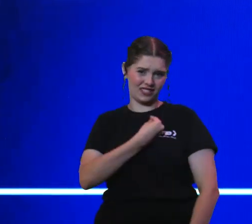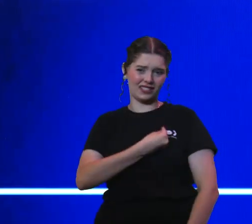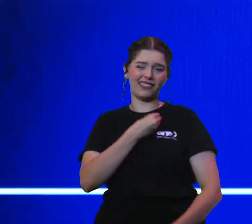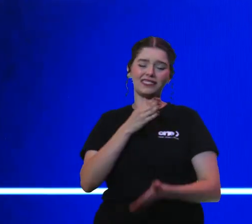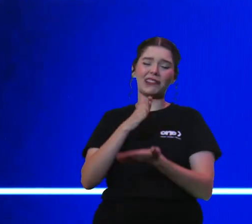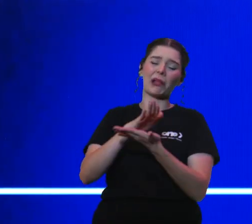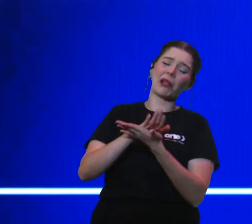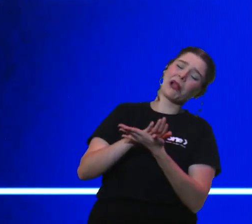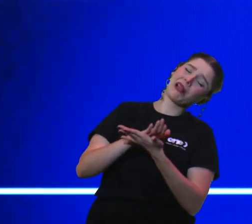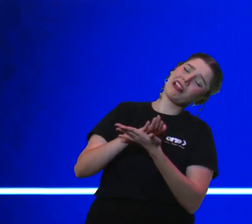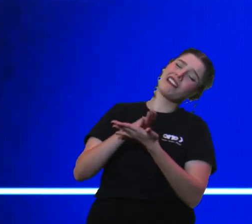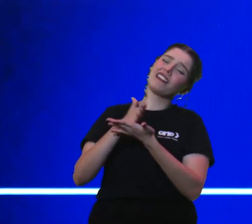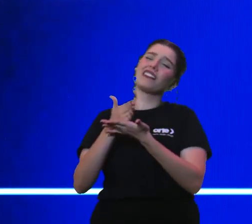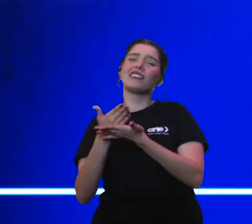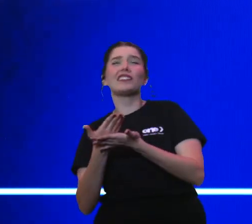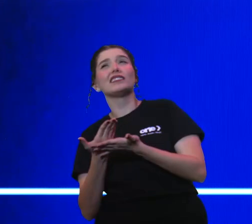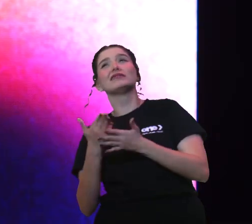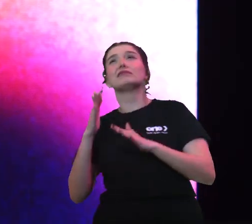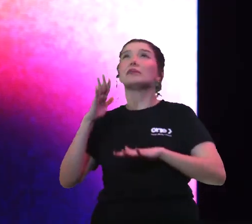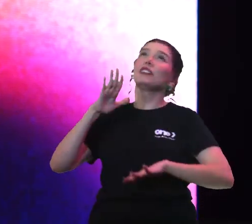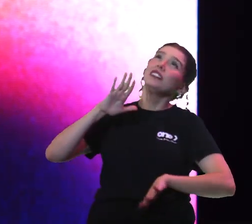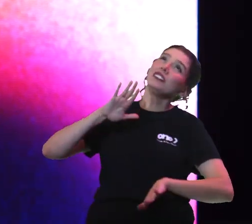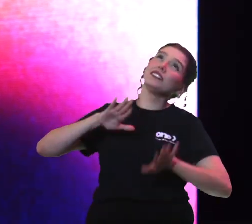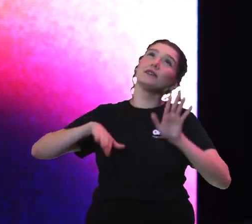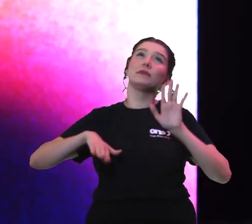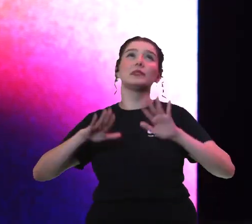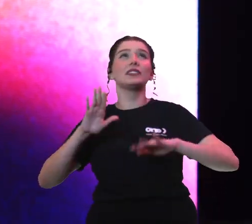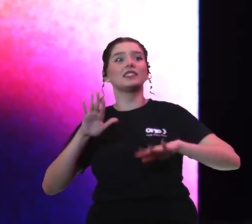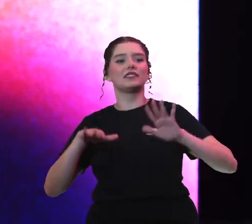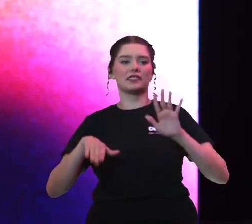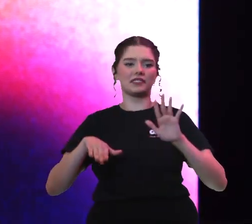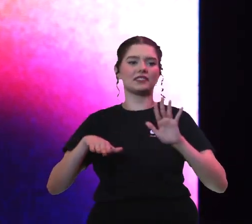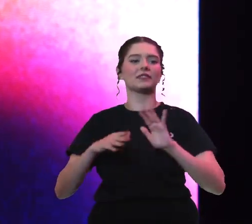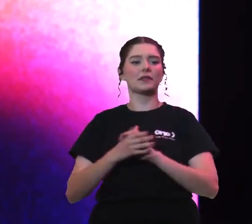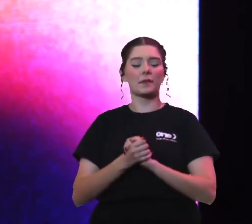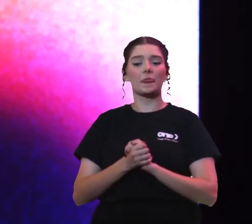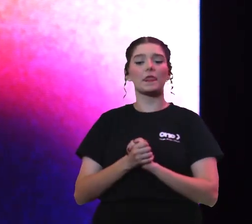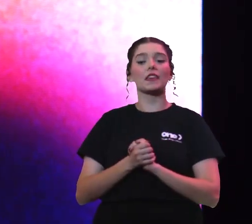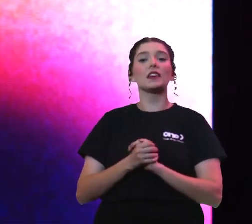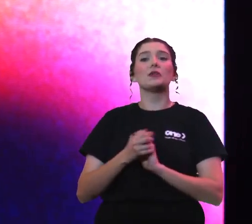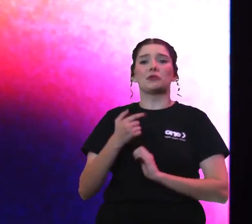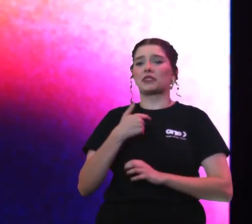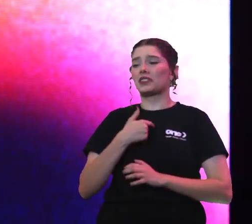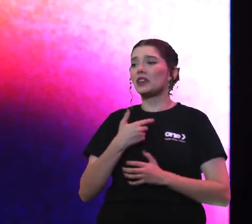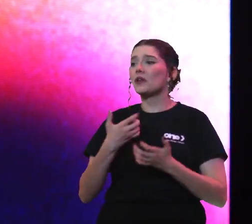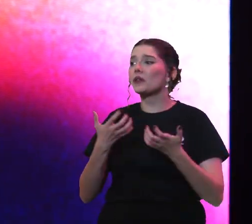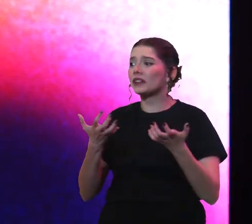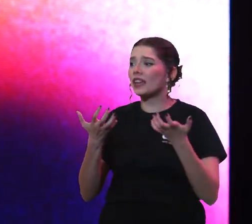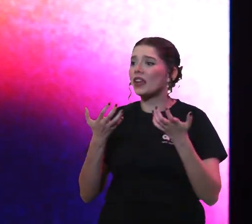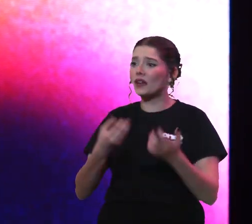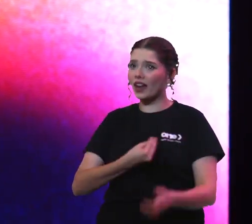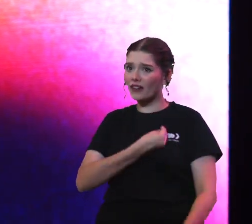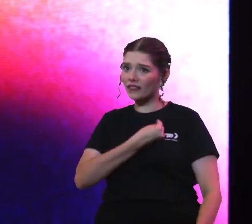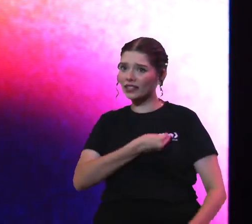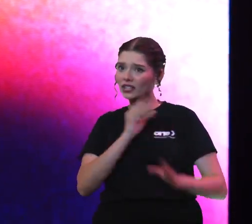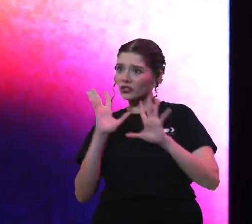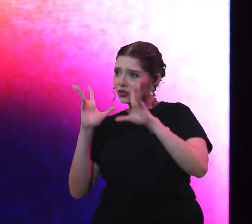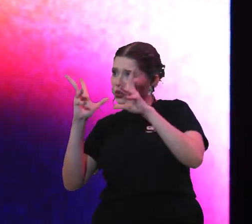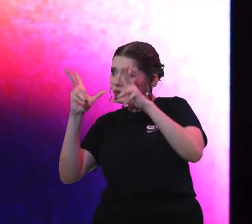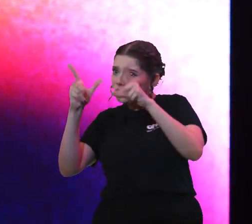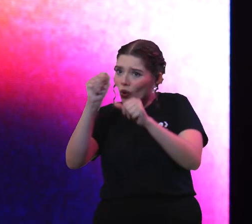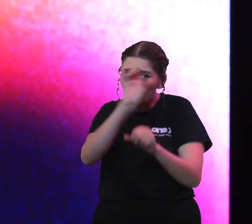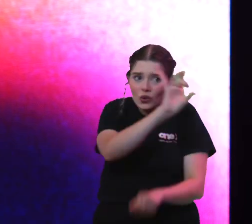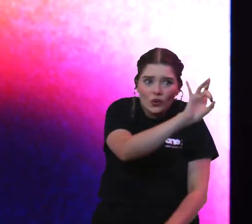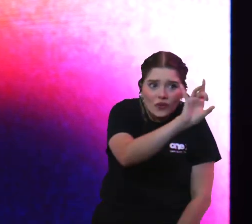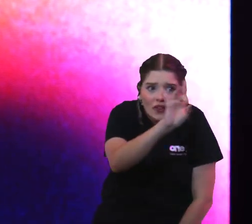adaptados, acostumados com as coisas como elas andavam. Em nome de Jesus, o que eu menos quero na minha vida e na tua vida, é que nós venhamos a